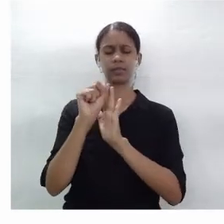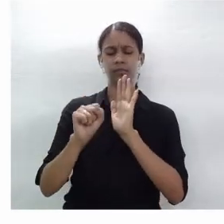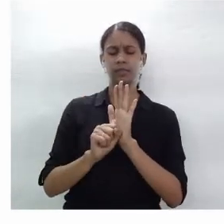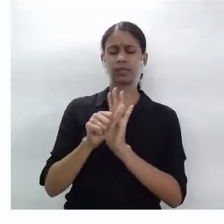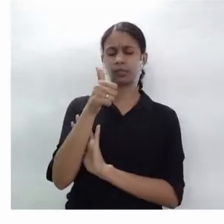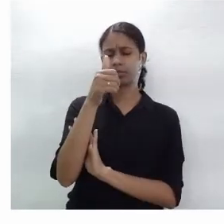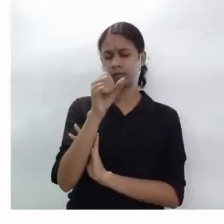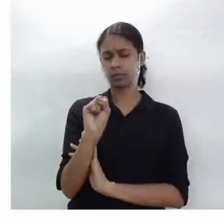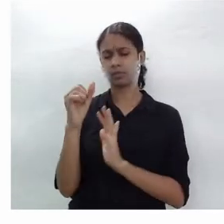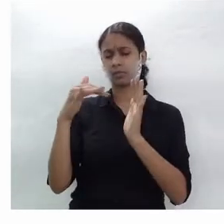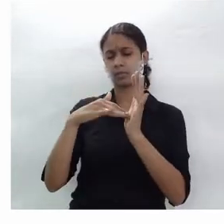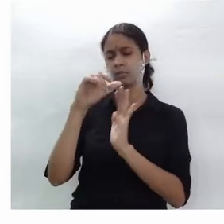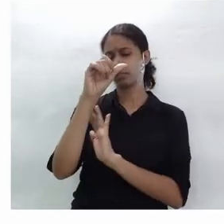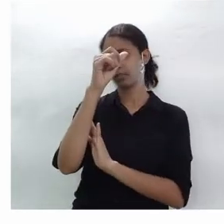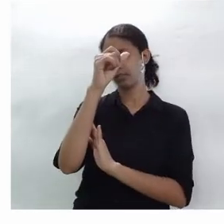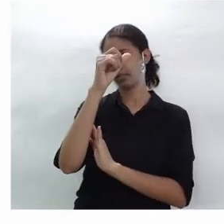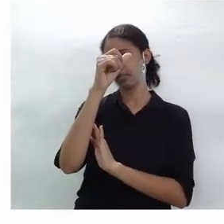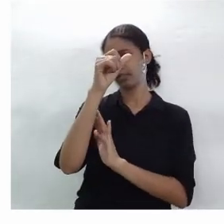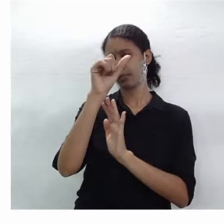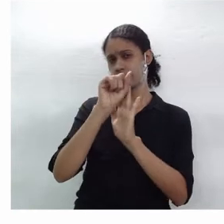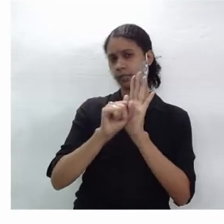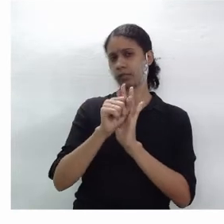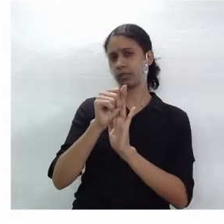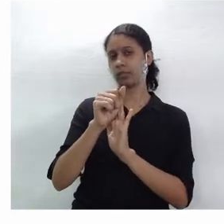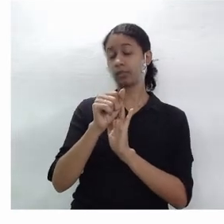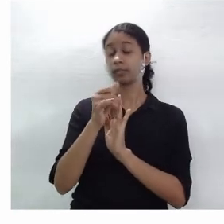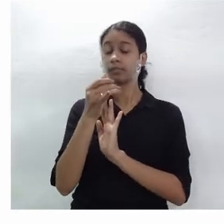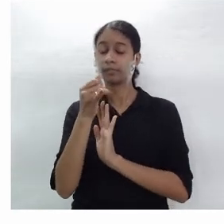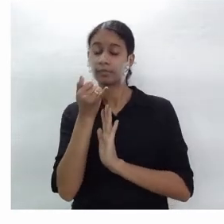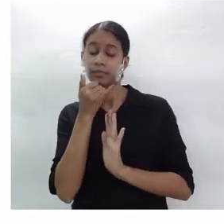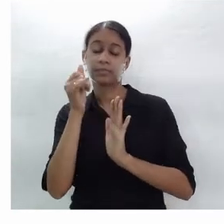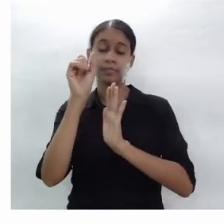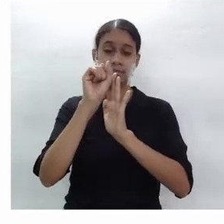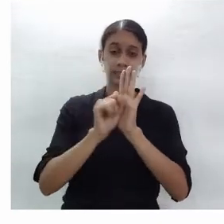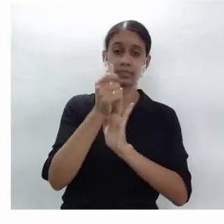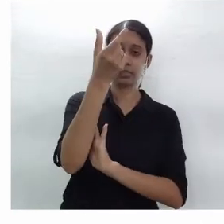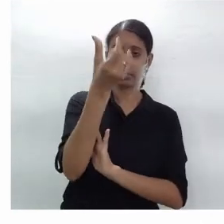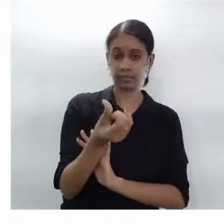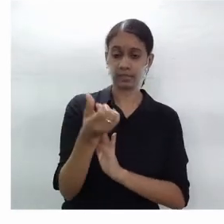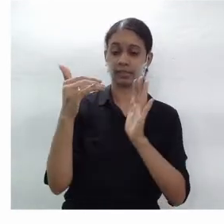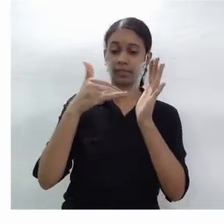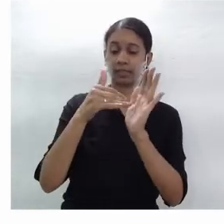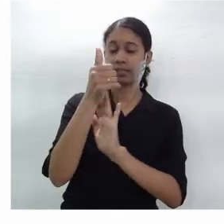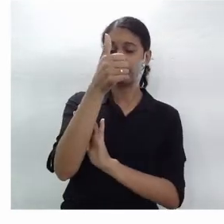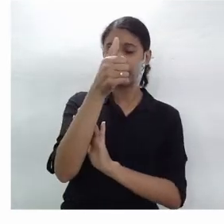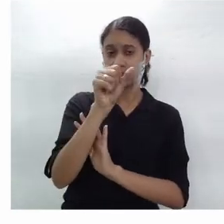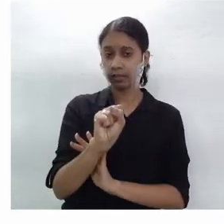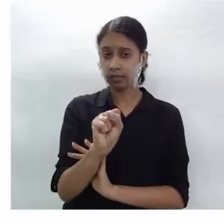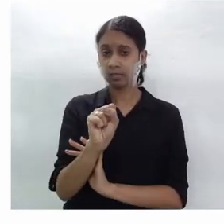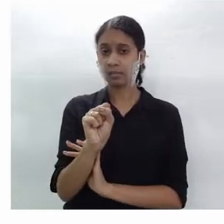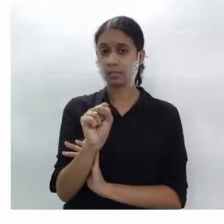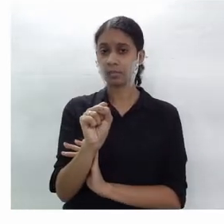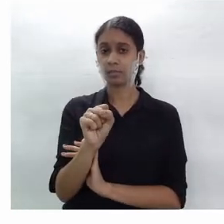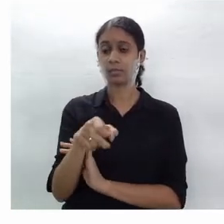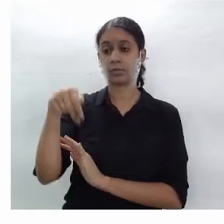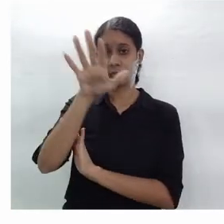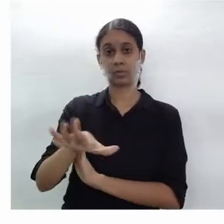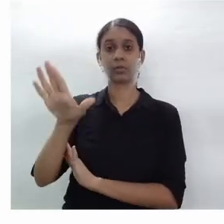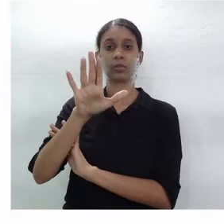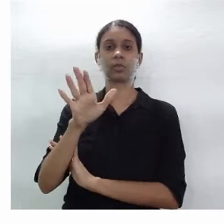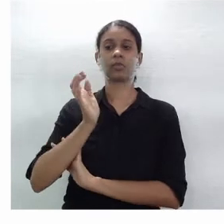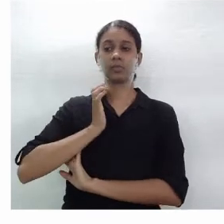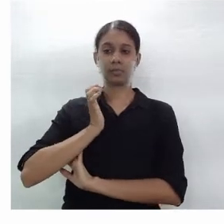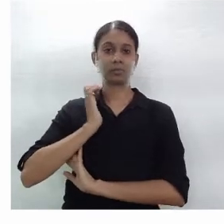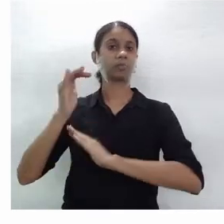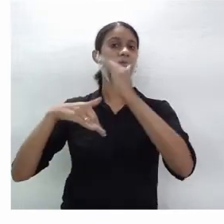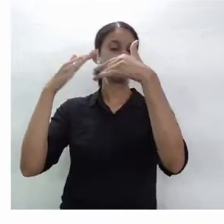XVIII, no século XIX, no século XVI ao século XVIII, a região mais rica do nosso país. Tá?